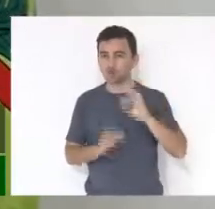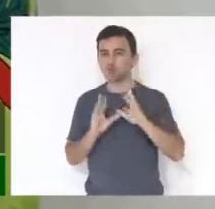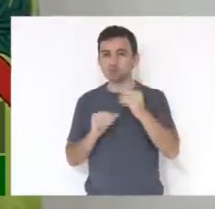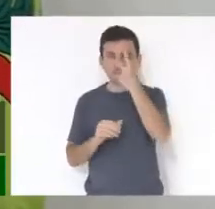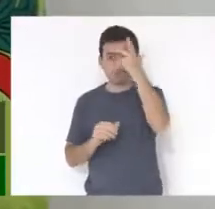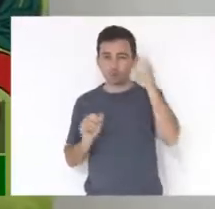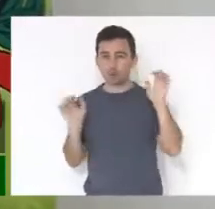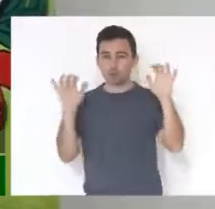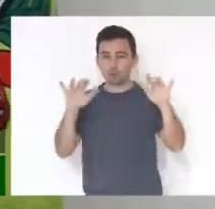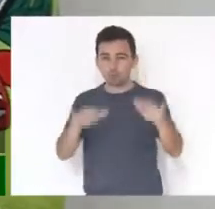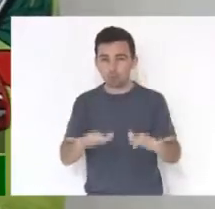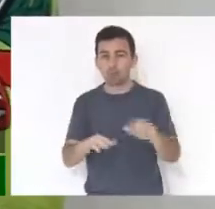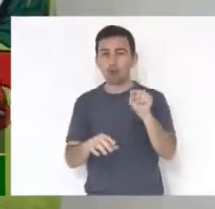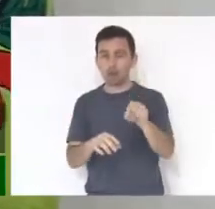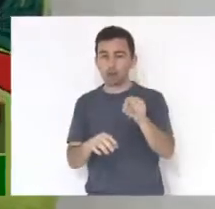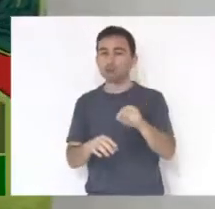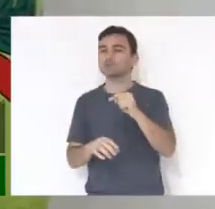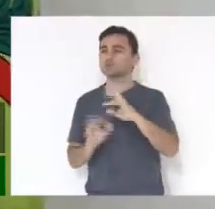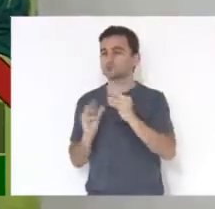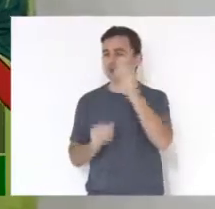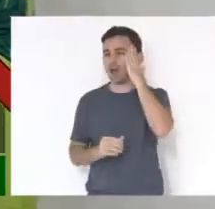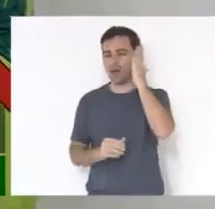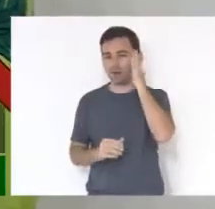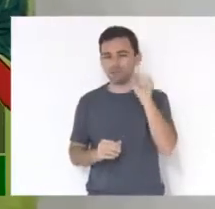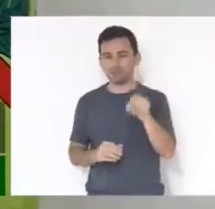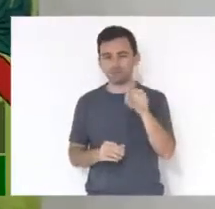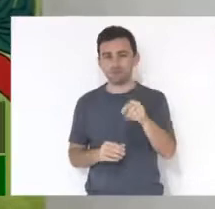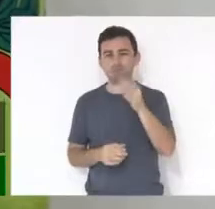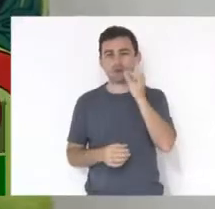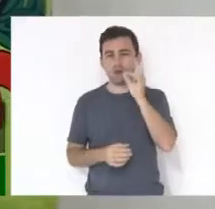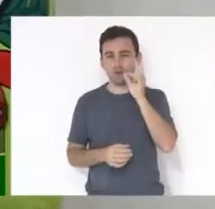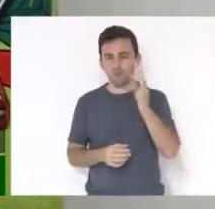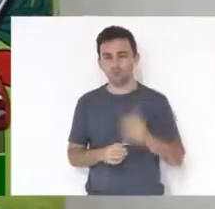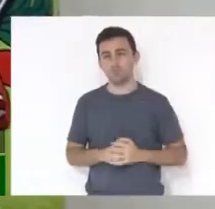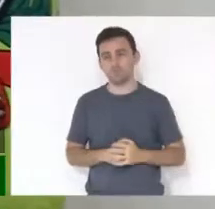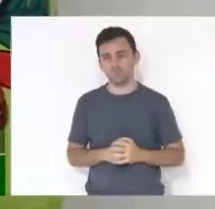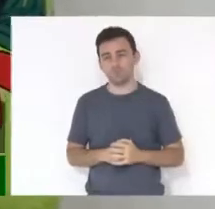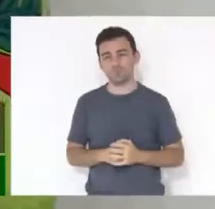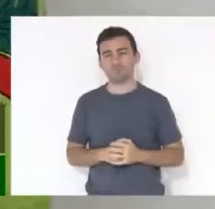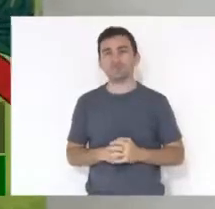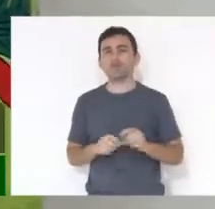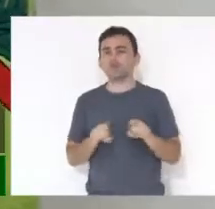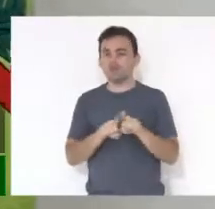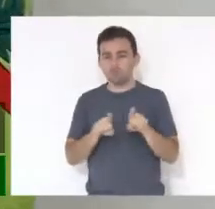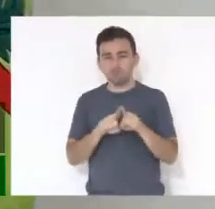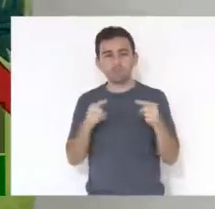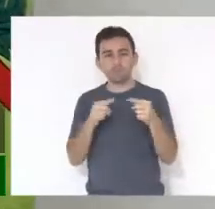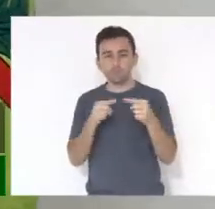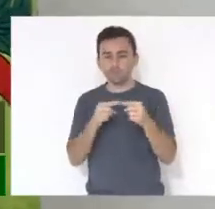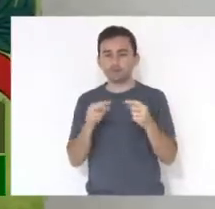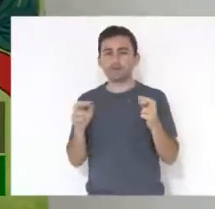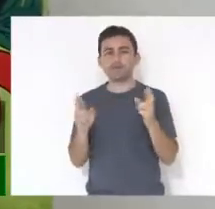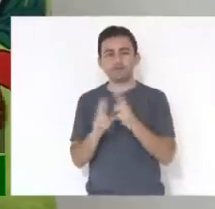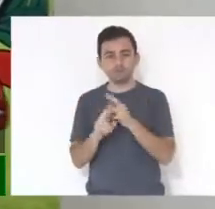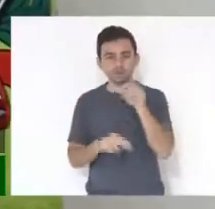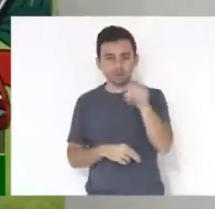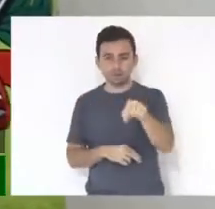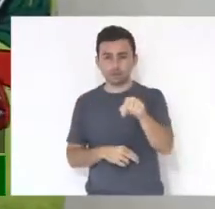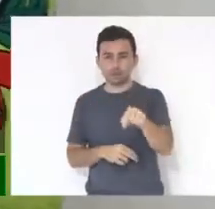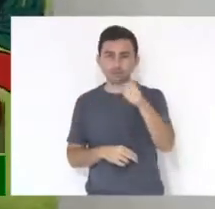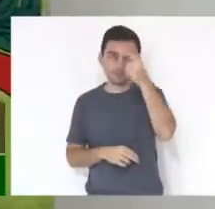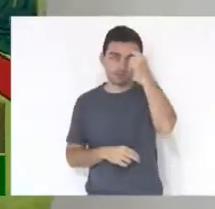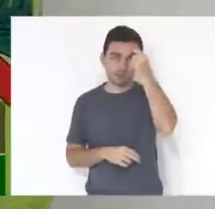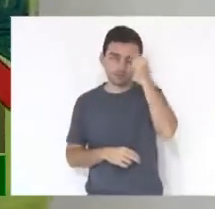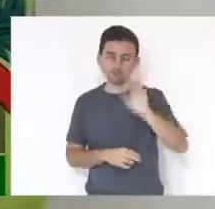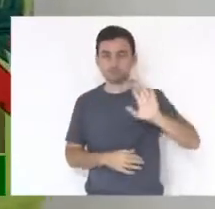para fumar maconha. E aqui você tem uma série de outros depoimentos relacionados a esta universidade. Eu já vou conceder a parte aos meus colegas,